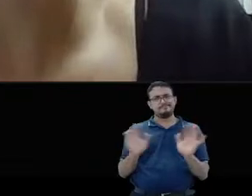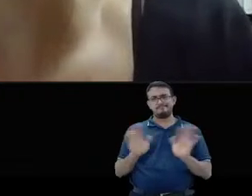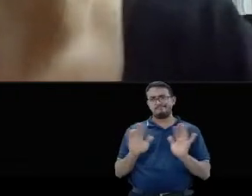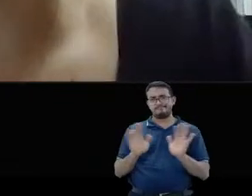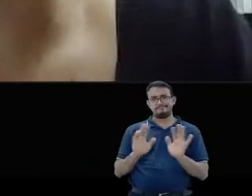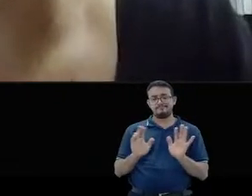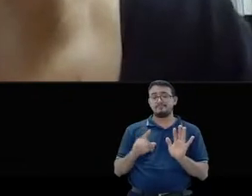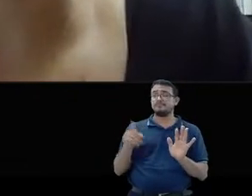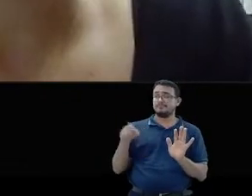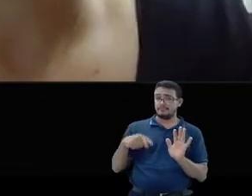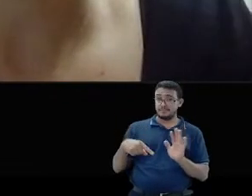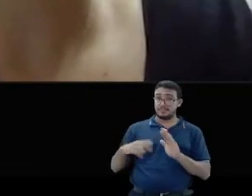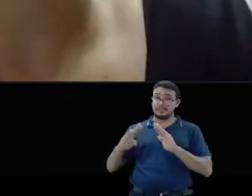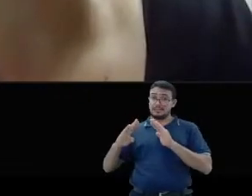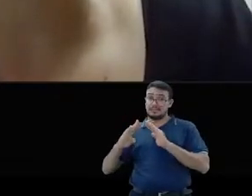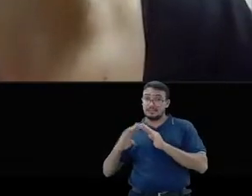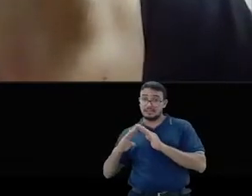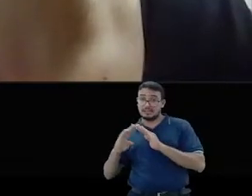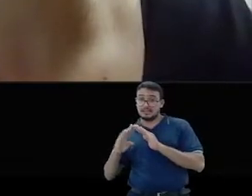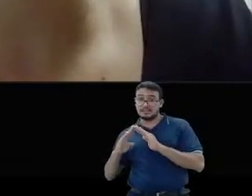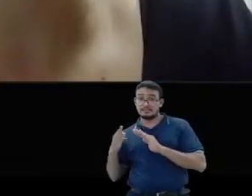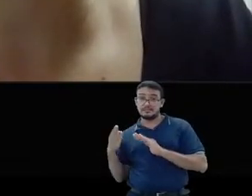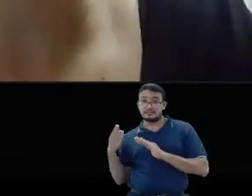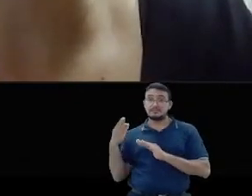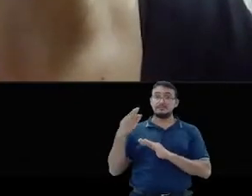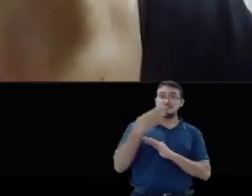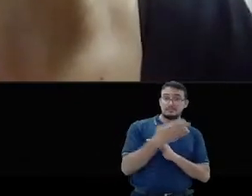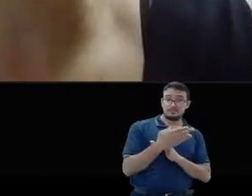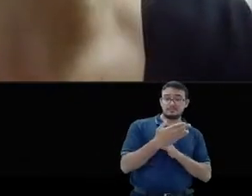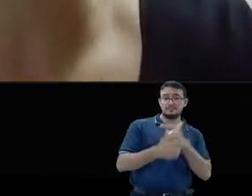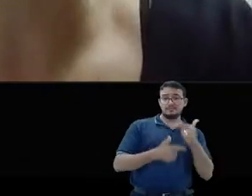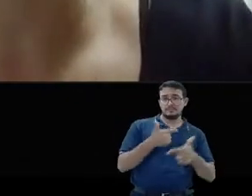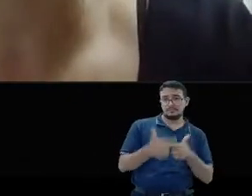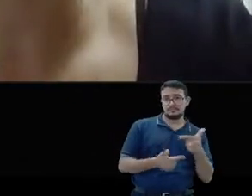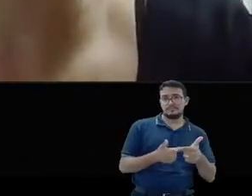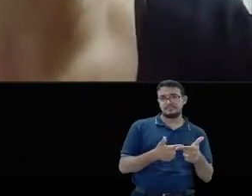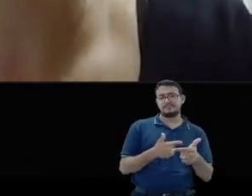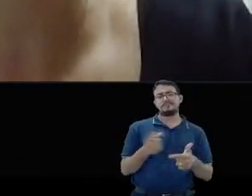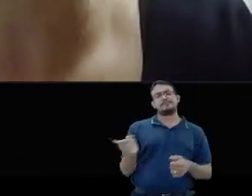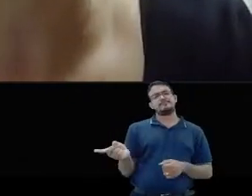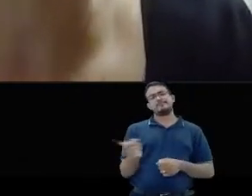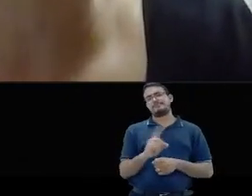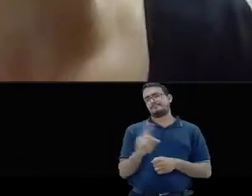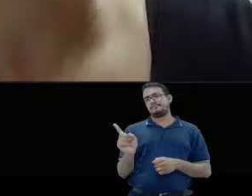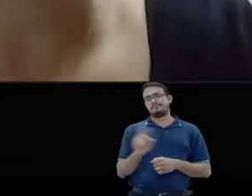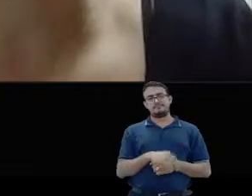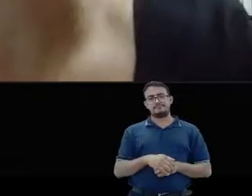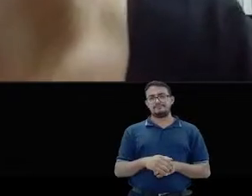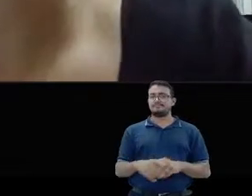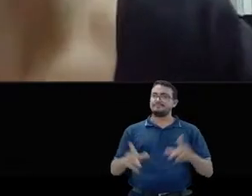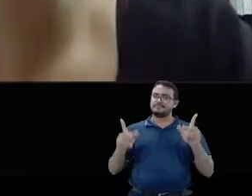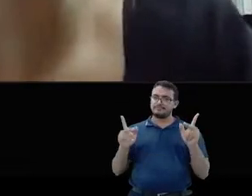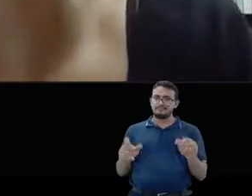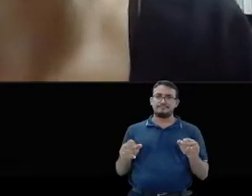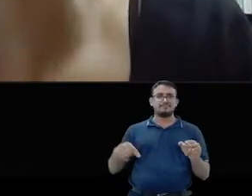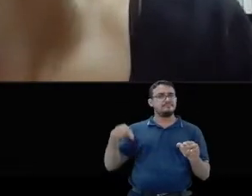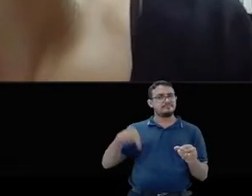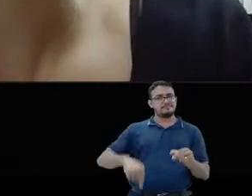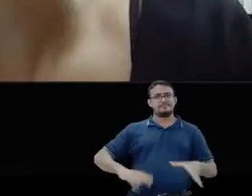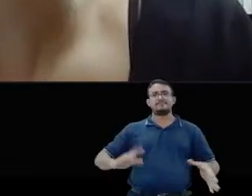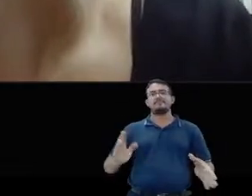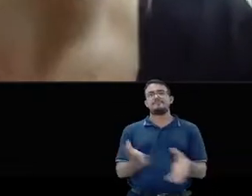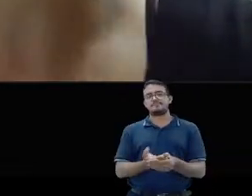deslocamento casa-trabalho. Né? Então, é o mesmo exemplo que ocorre aqui no caso dos autos. Né? Uma vez que o reclamante ele